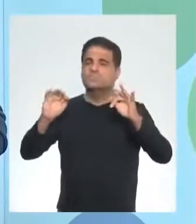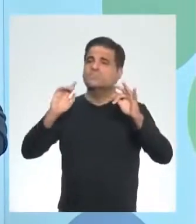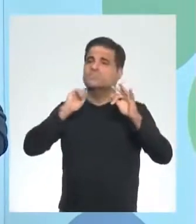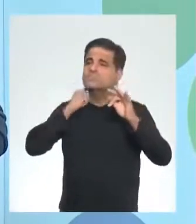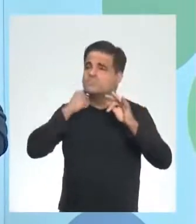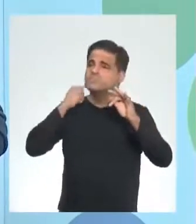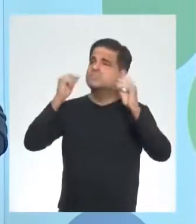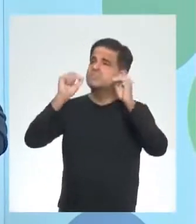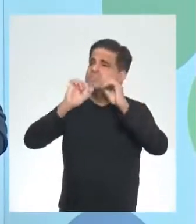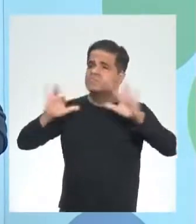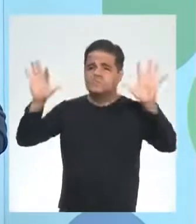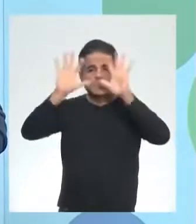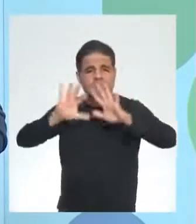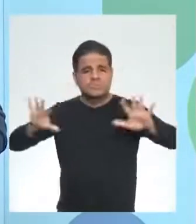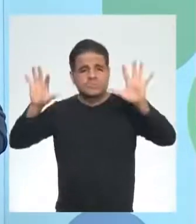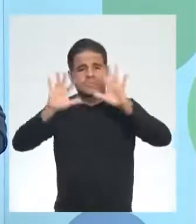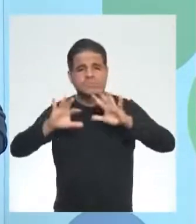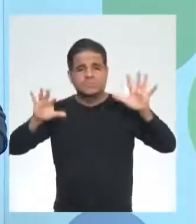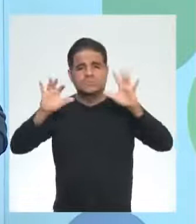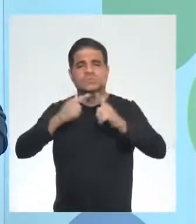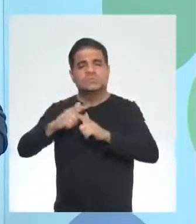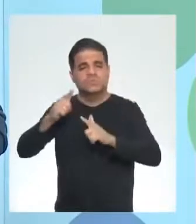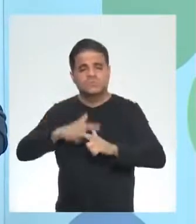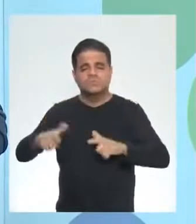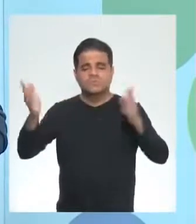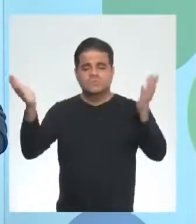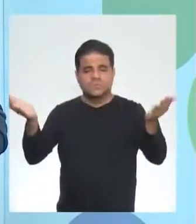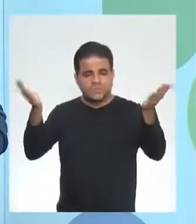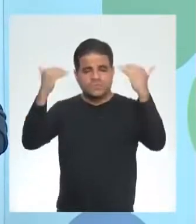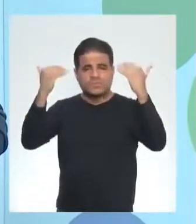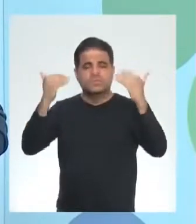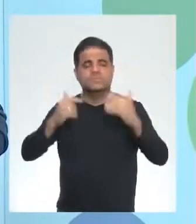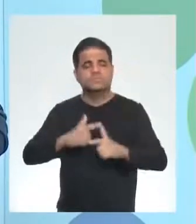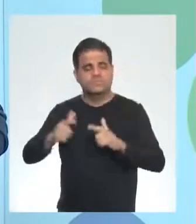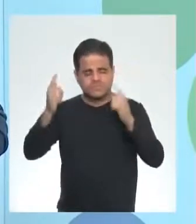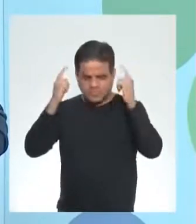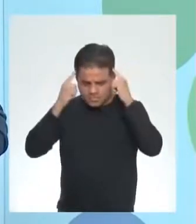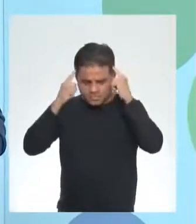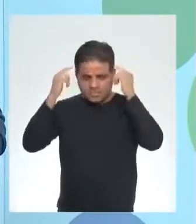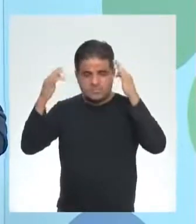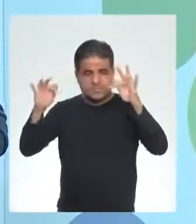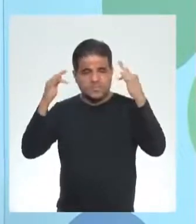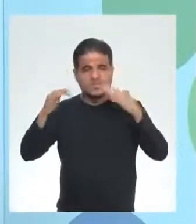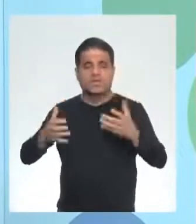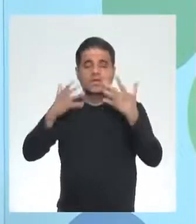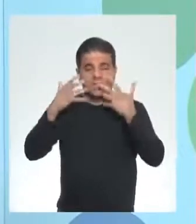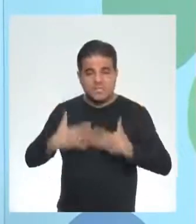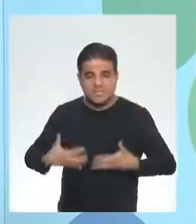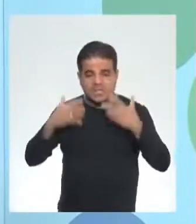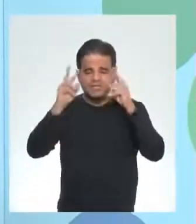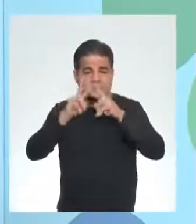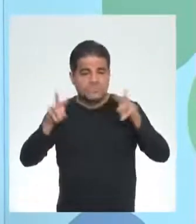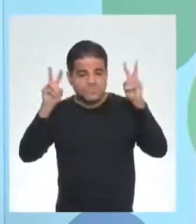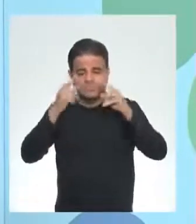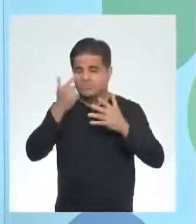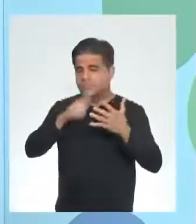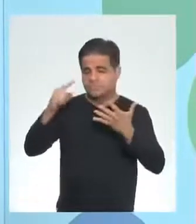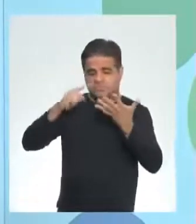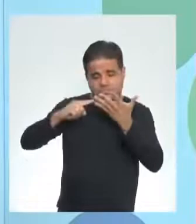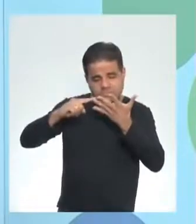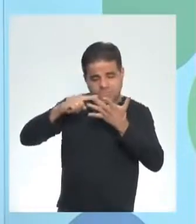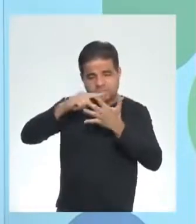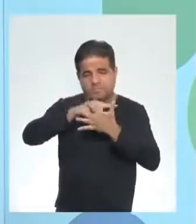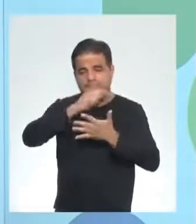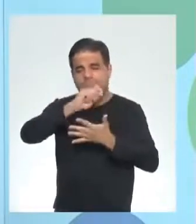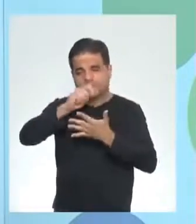tipo de poluição moderna, né? Problemas como a Adriana aqui falou, né? Dor de cabeça, enxaqueca, cansaço visual, entre outros problemas,